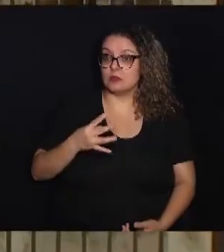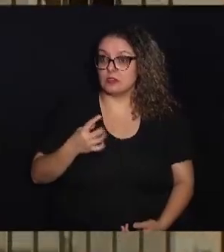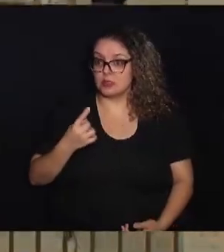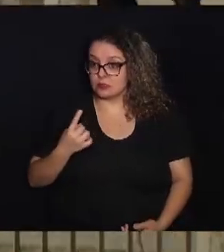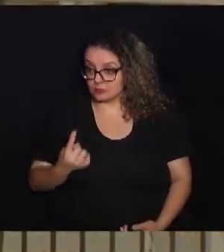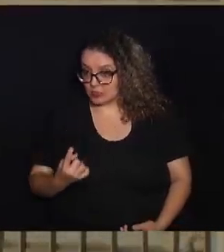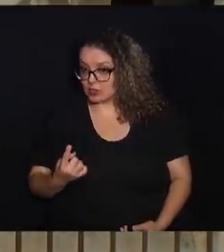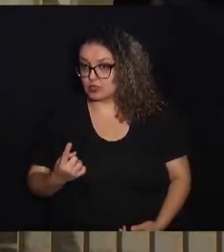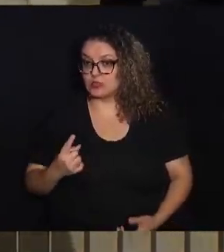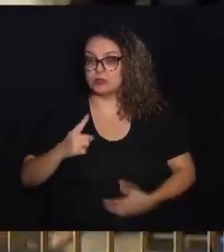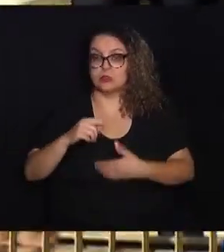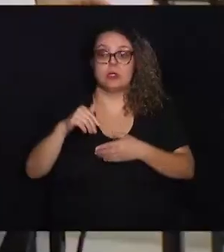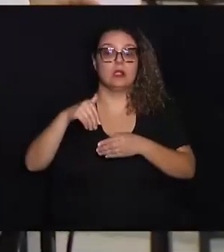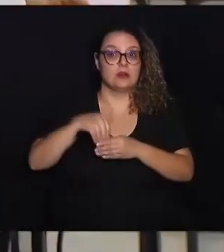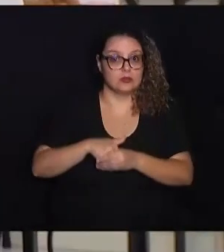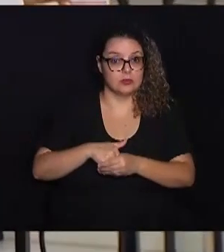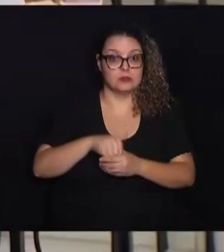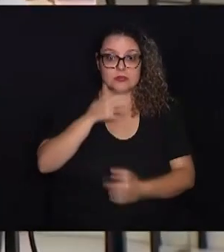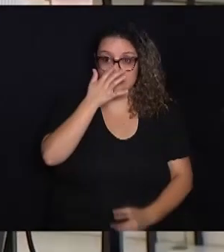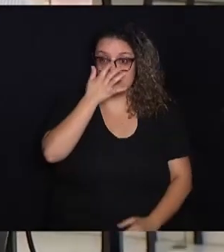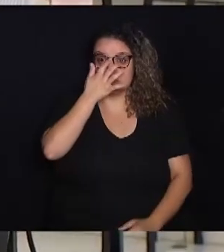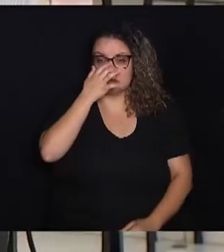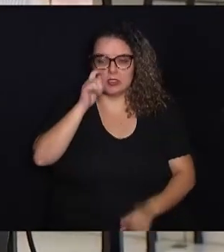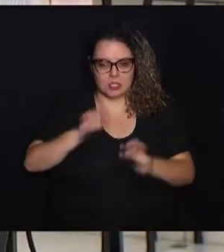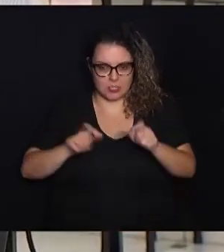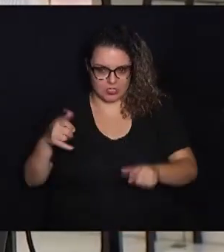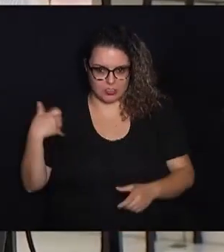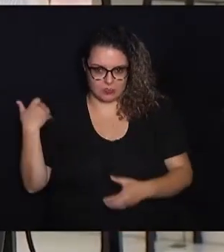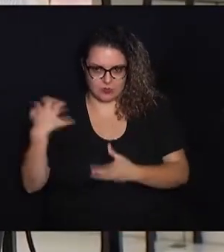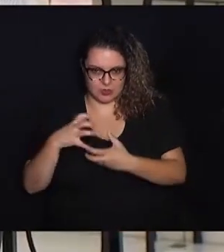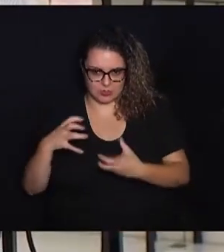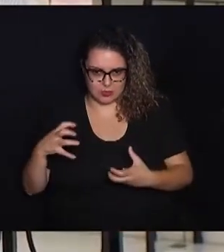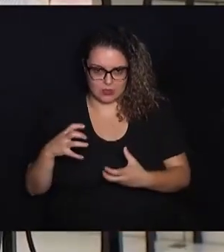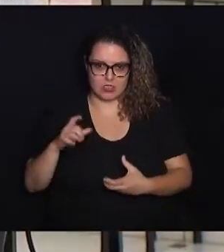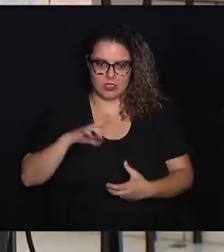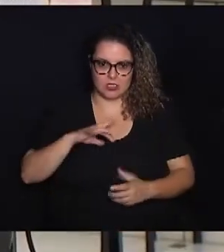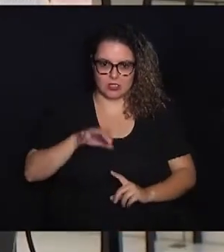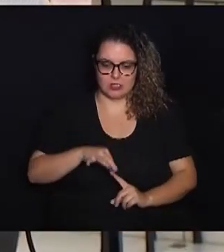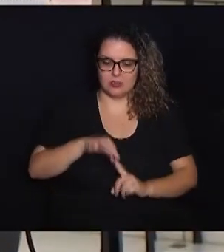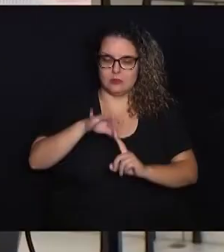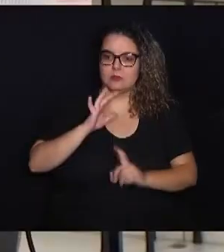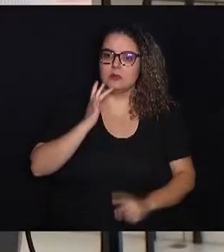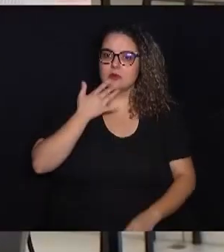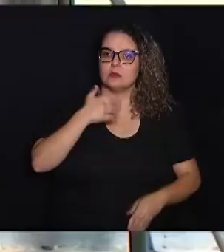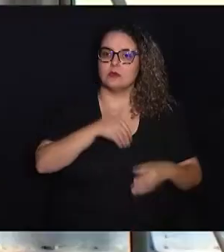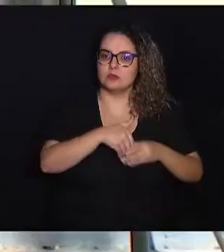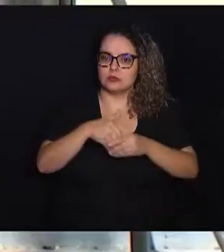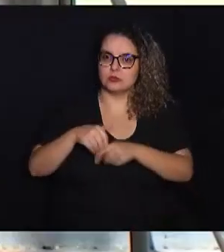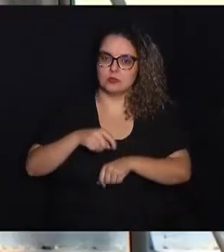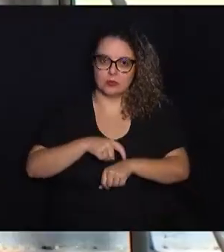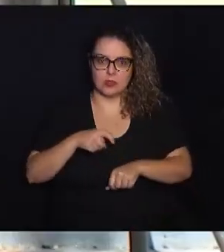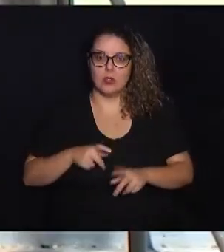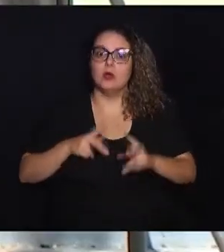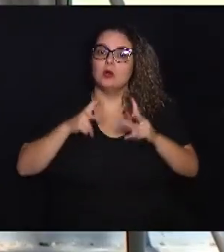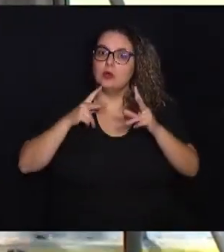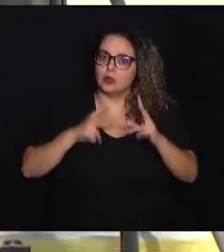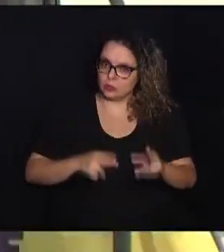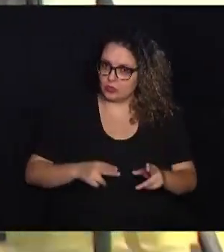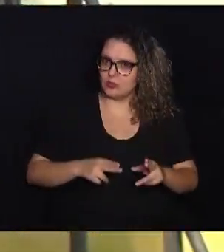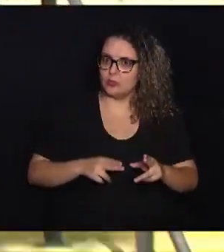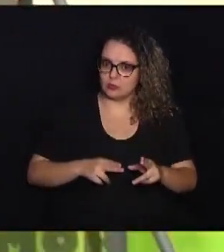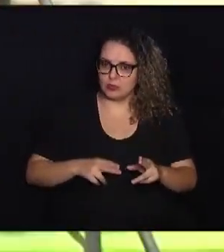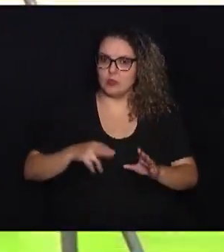95.941 eleitores. As pessoas idosas têm preferência no momento do voto, conforme previsto